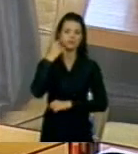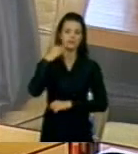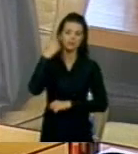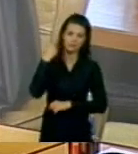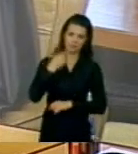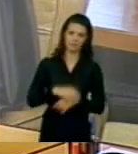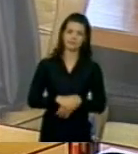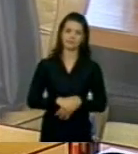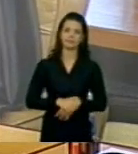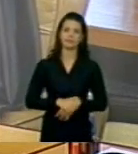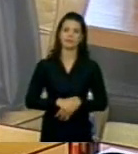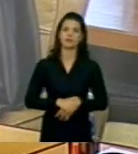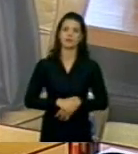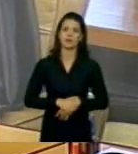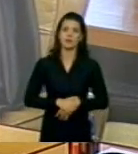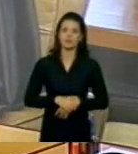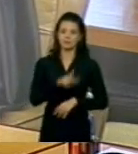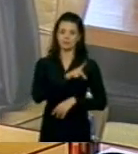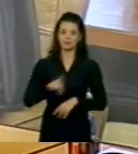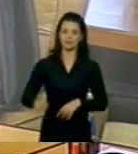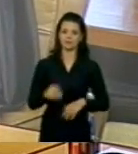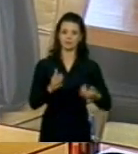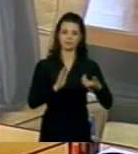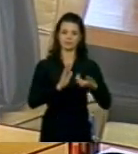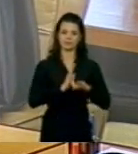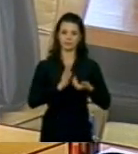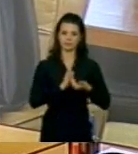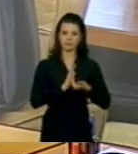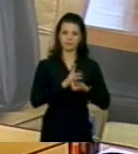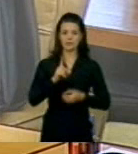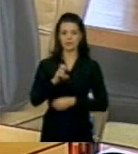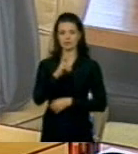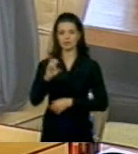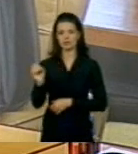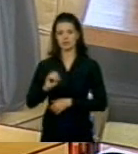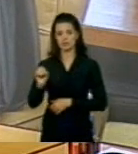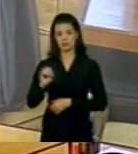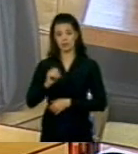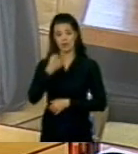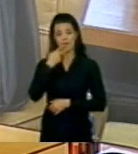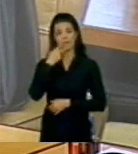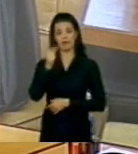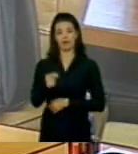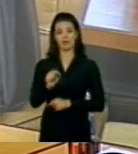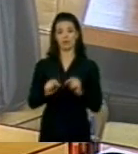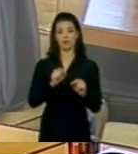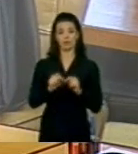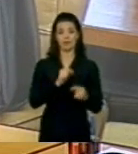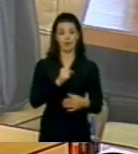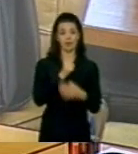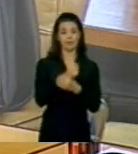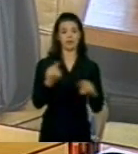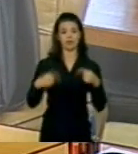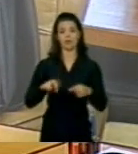Câmara, nesta petição de agora, de 5 de outubro, afirma que a proteção contra a prisão é uma